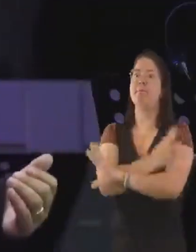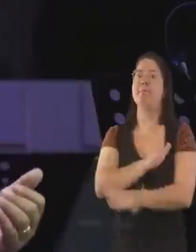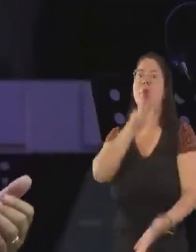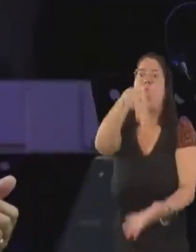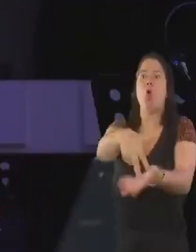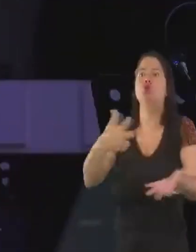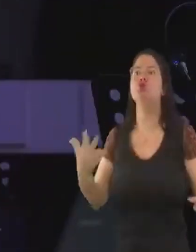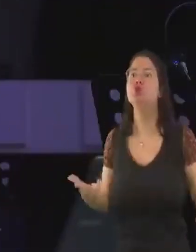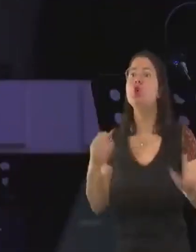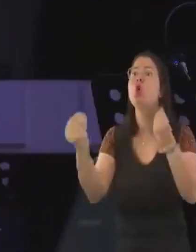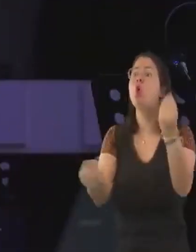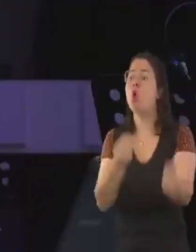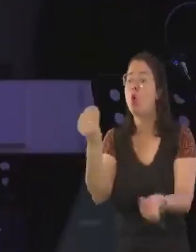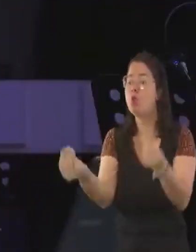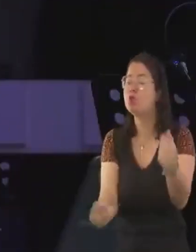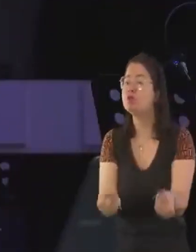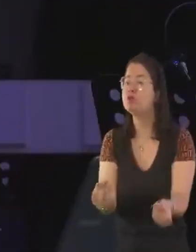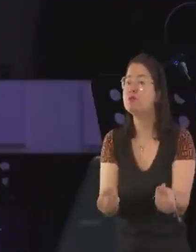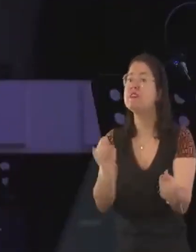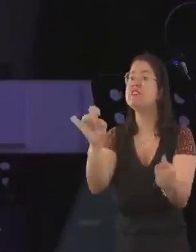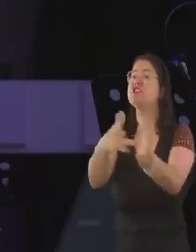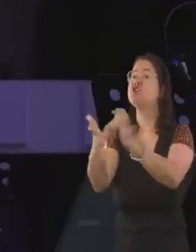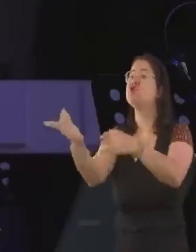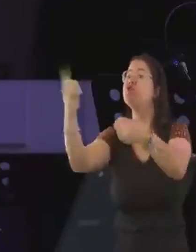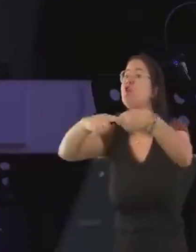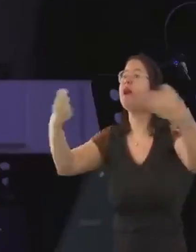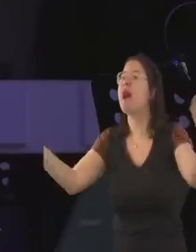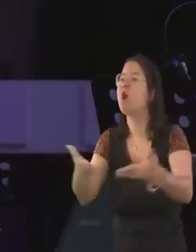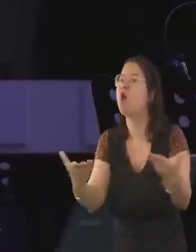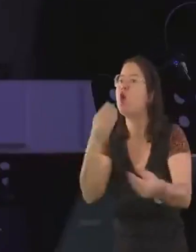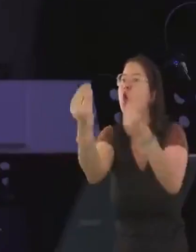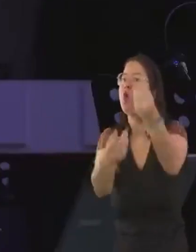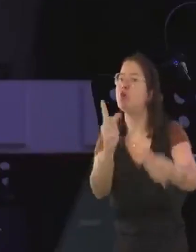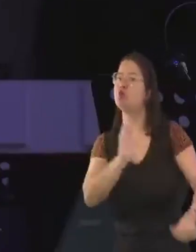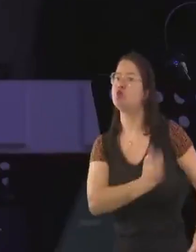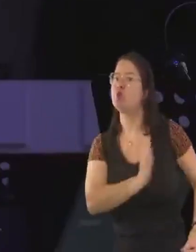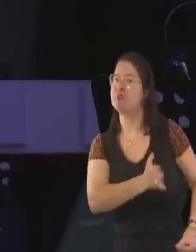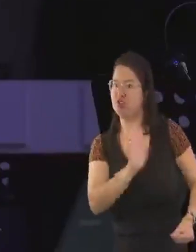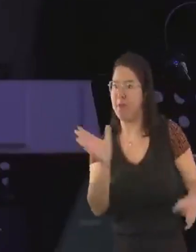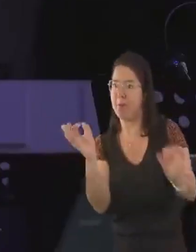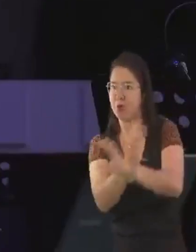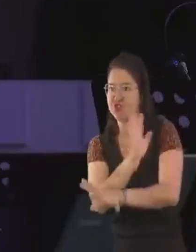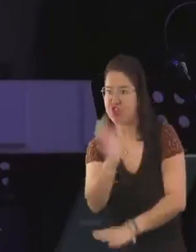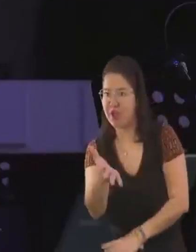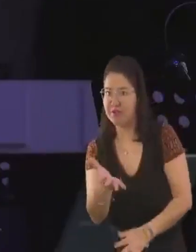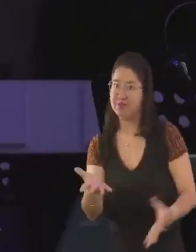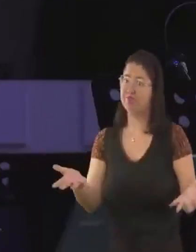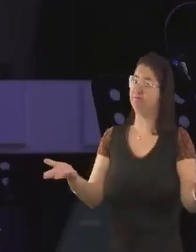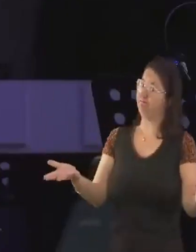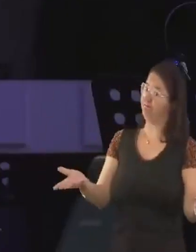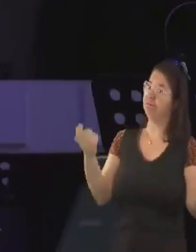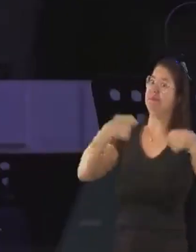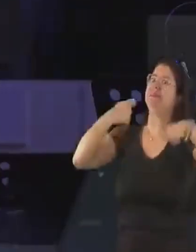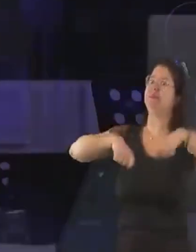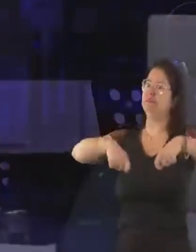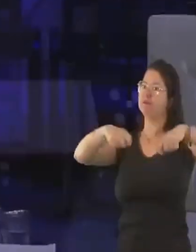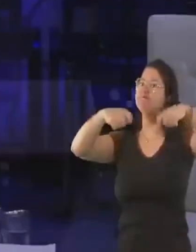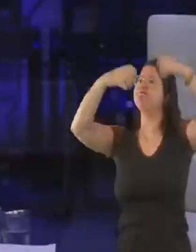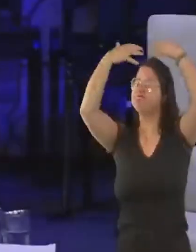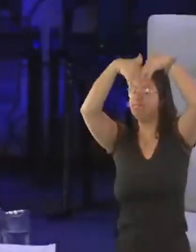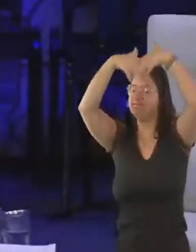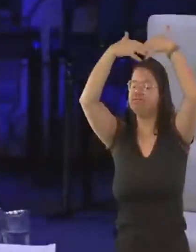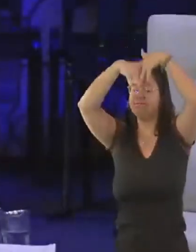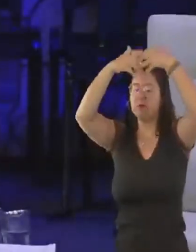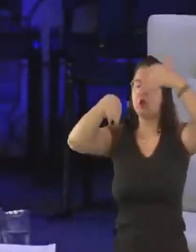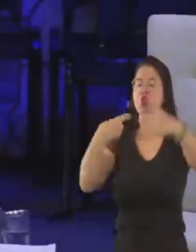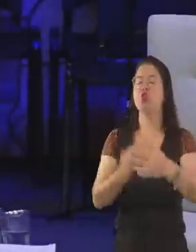Seremos encontrados preparados ou desprevenidos? Queridos irmãos, nós precisamos de